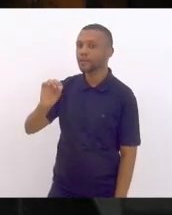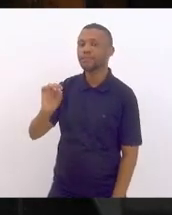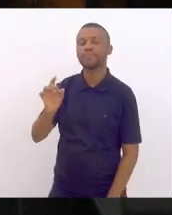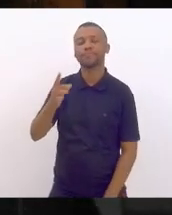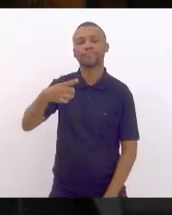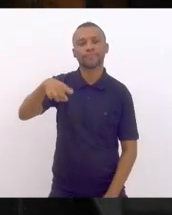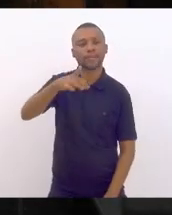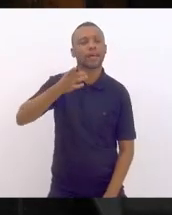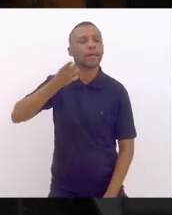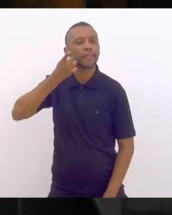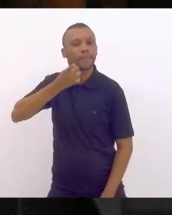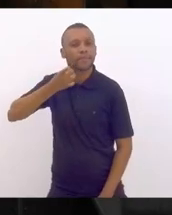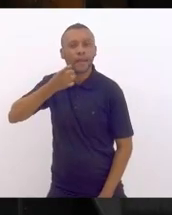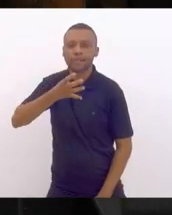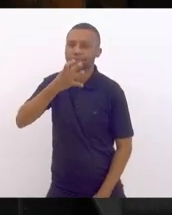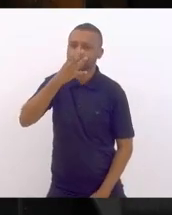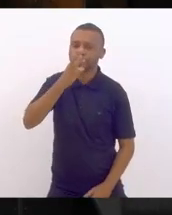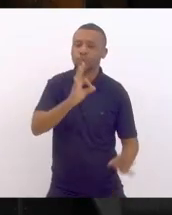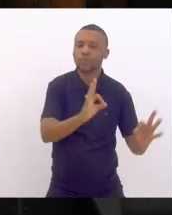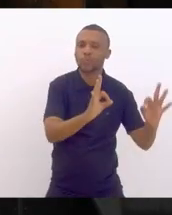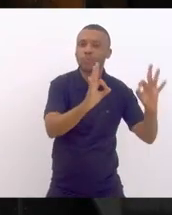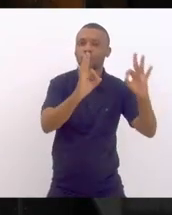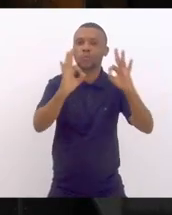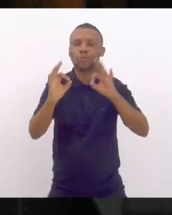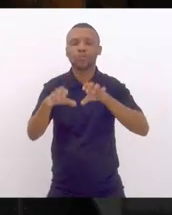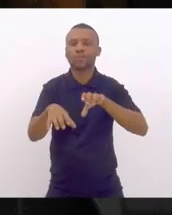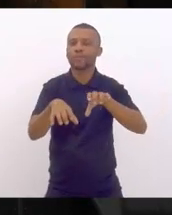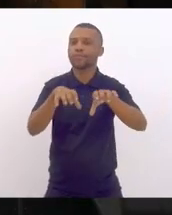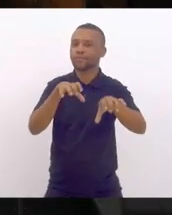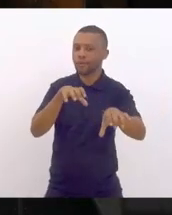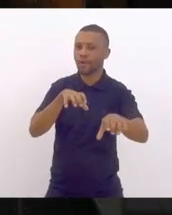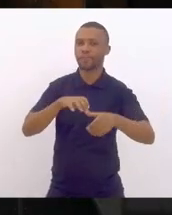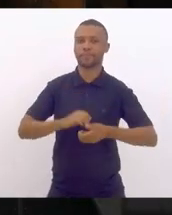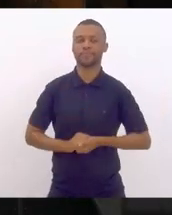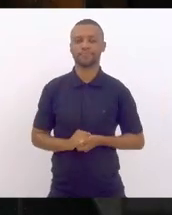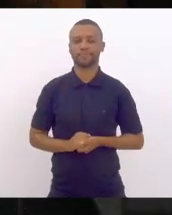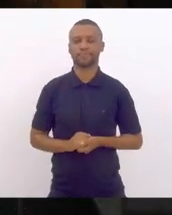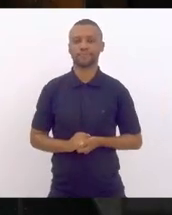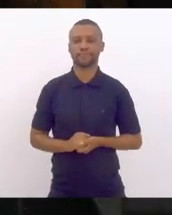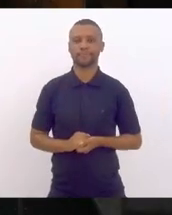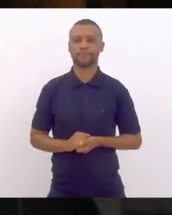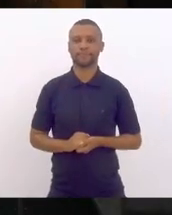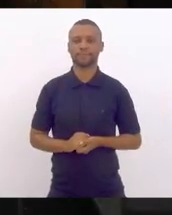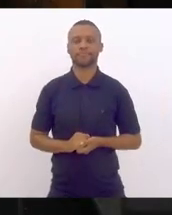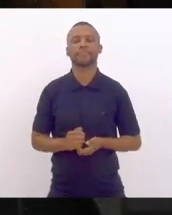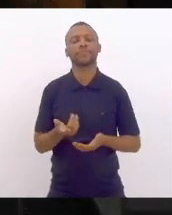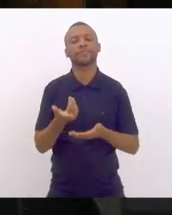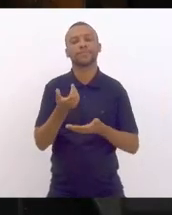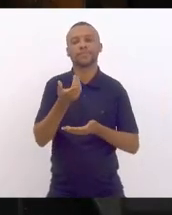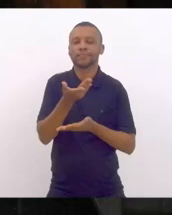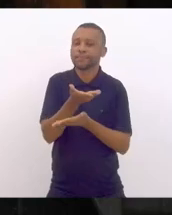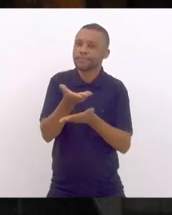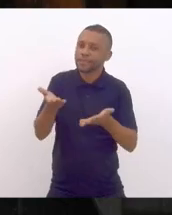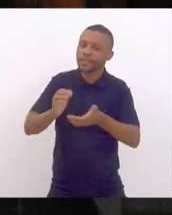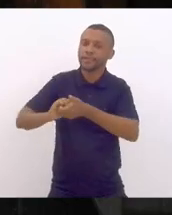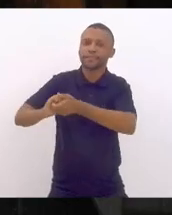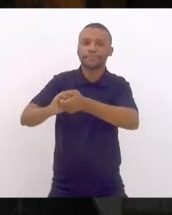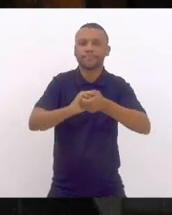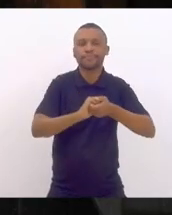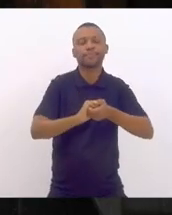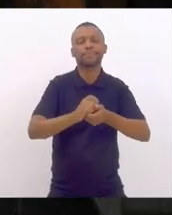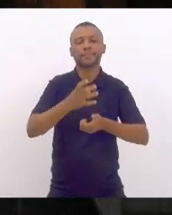nos assistem de forma remota senhoras e senhores telespectadores da TV